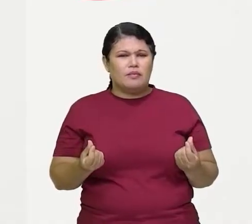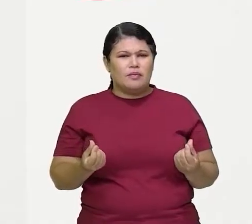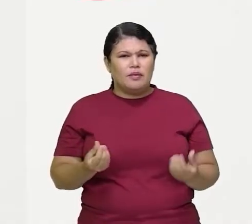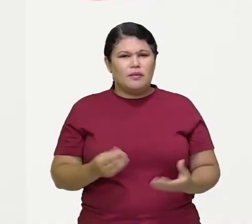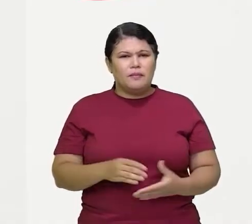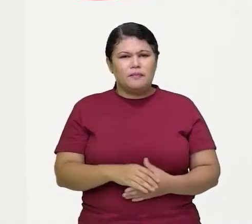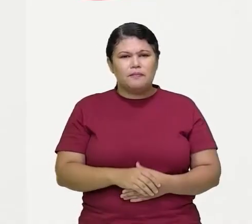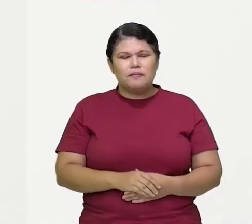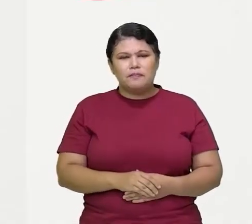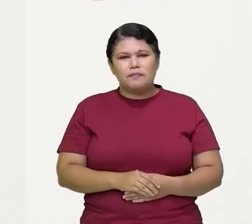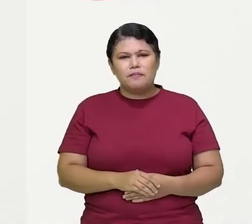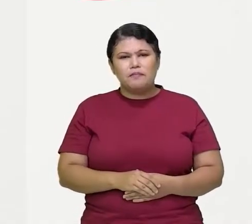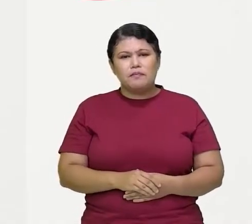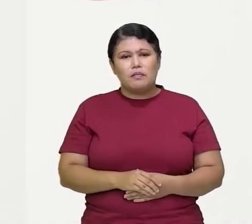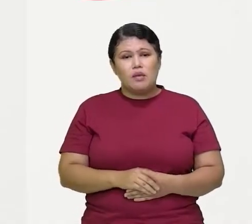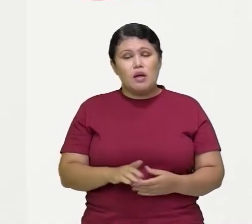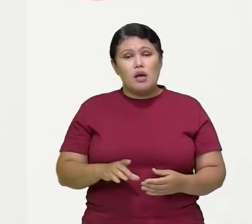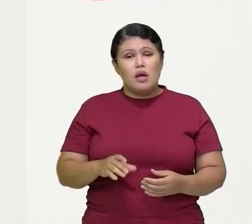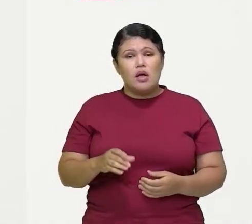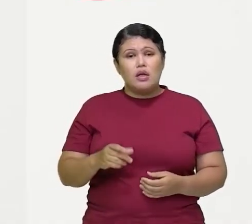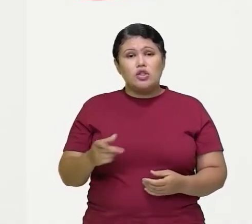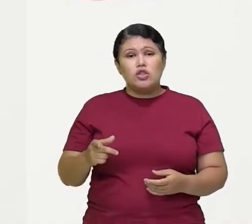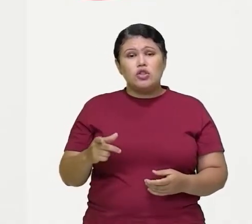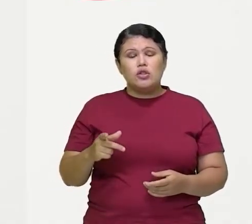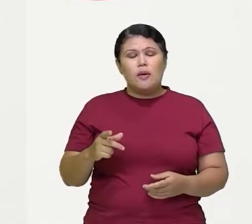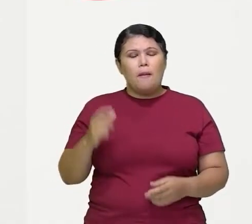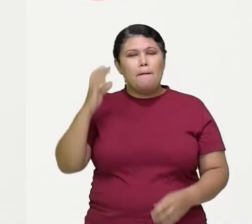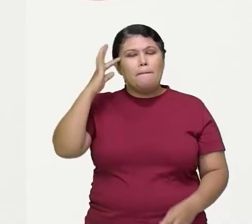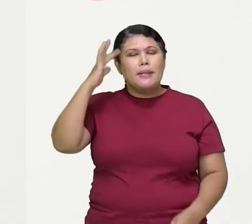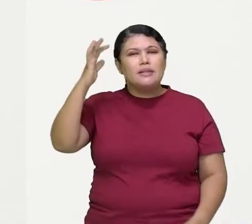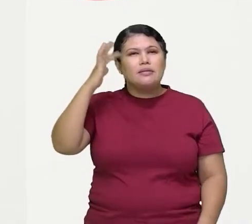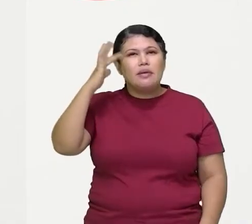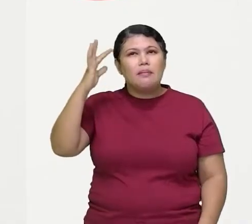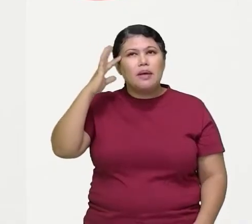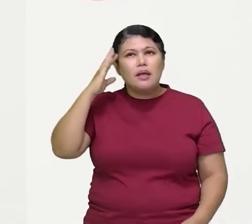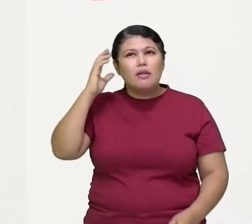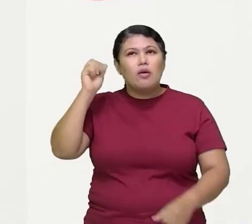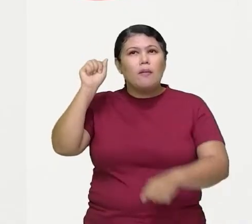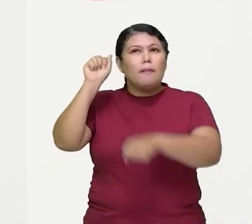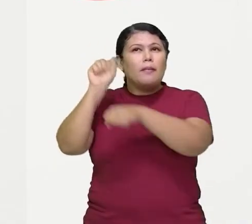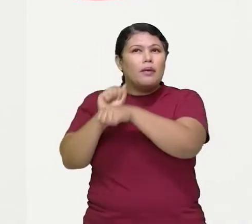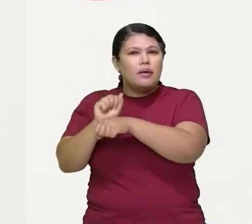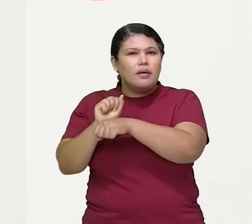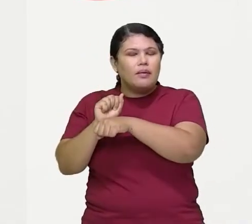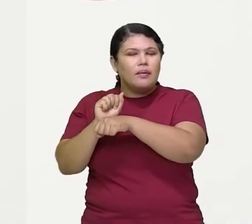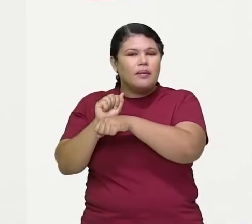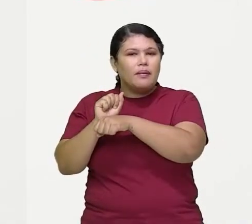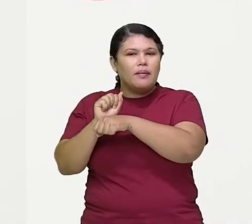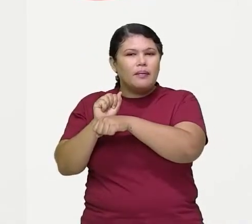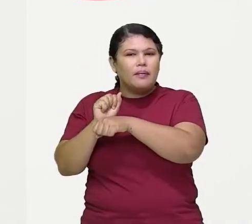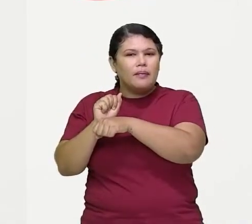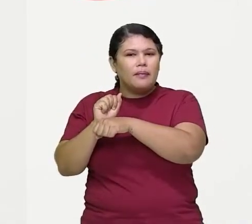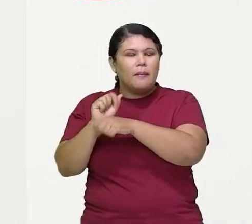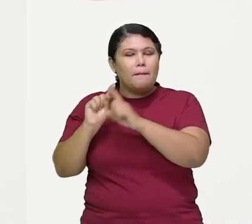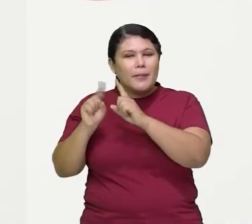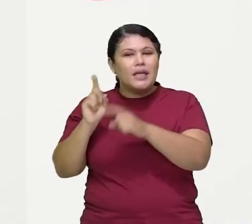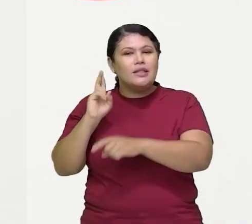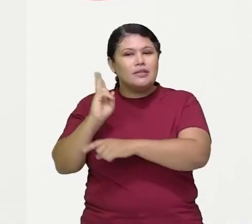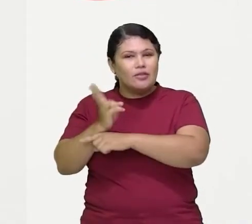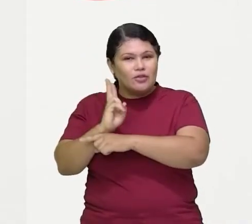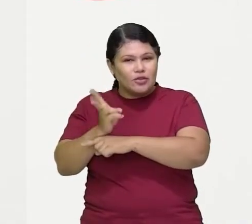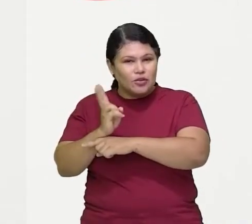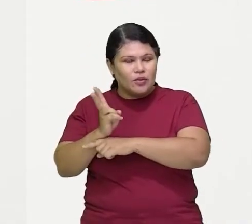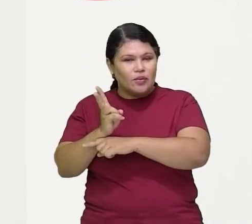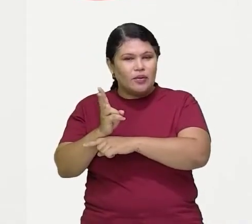Clarice Lispector, para indicar a suspensão de um pensamento. Eu tinha algo mais para dizer. Aí eu usei a